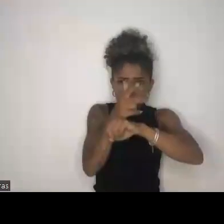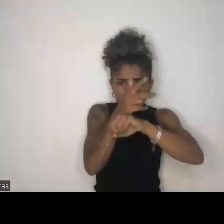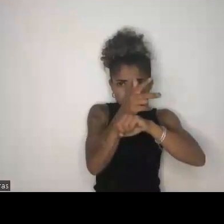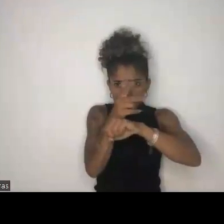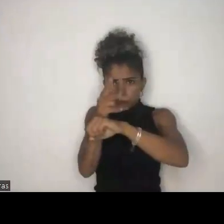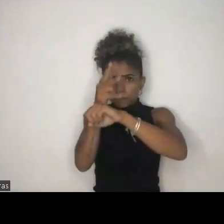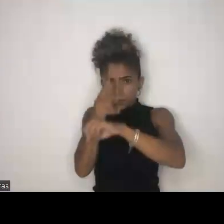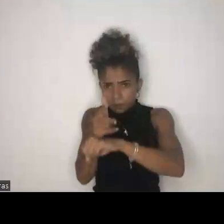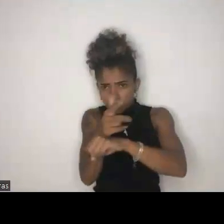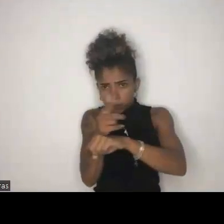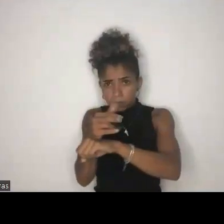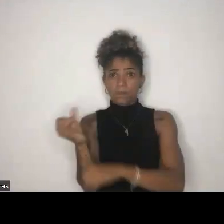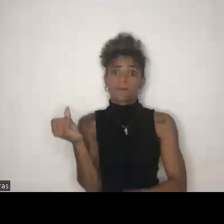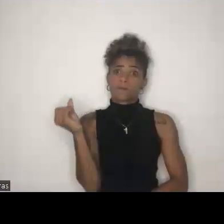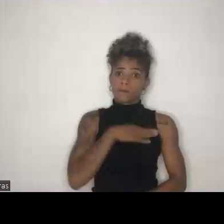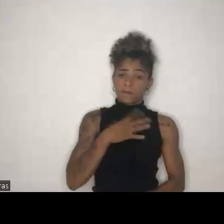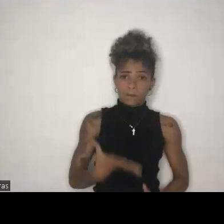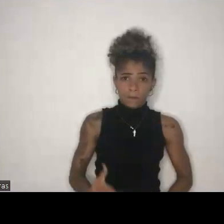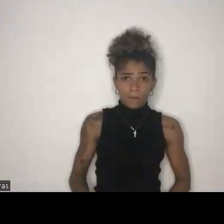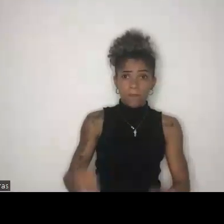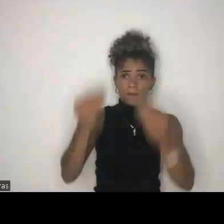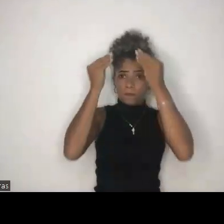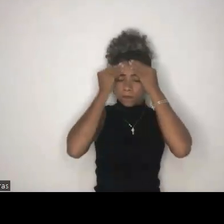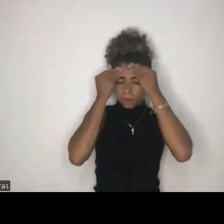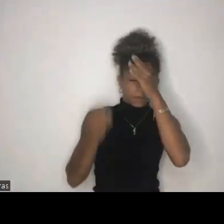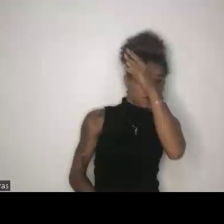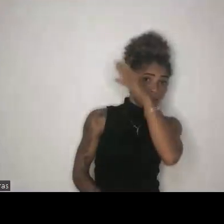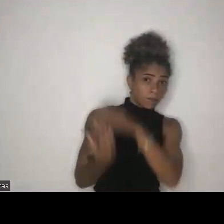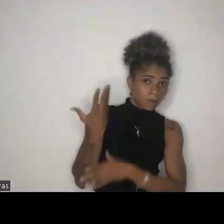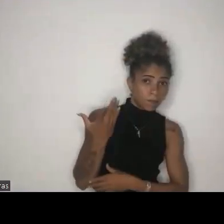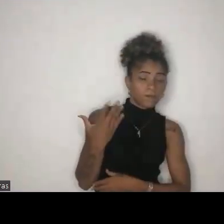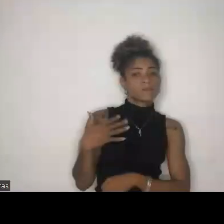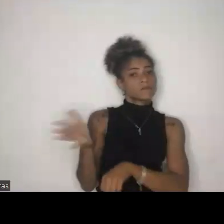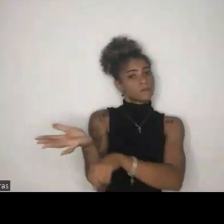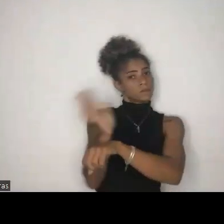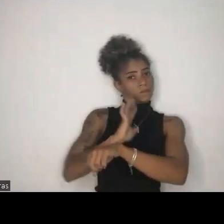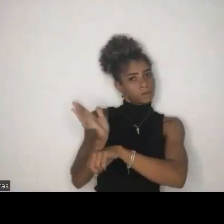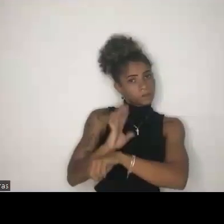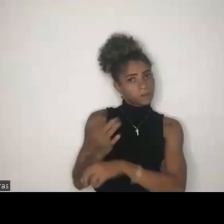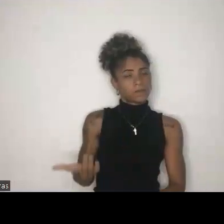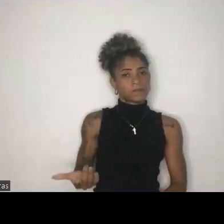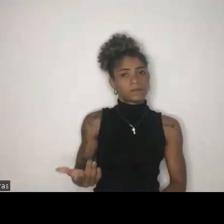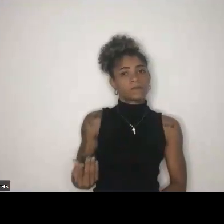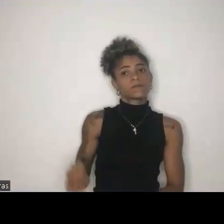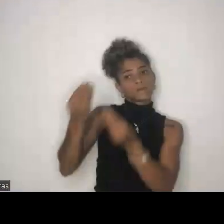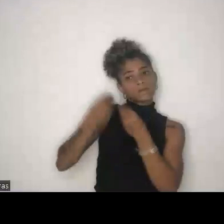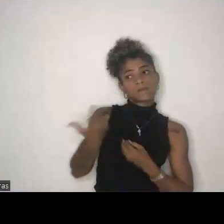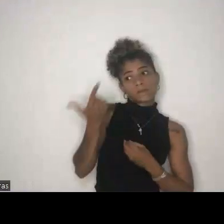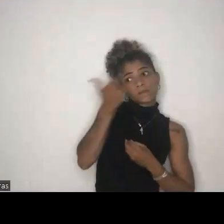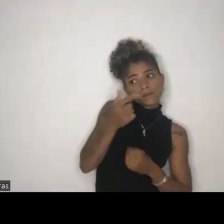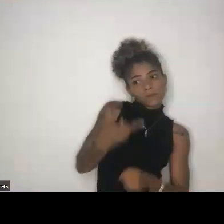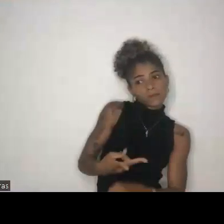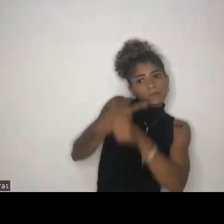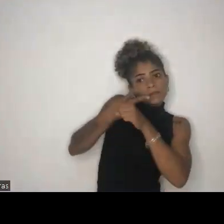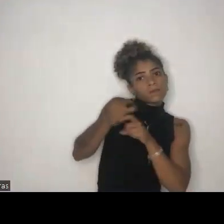novas linguagens comecei a entrar em processos criativos do cinema aí eu ganhei outros prêmios também a gente começou